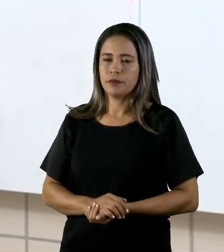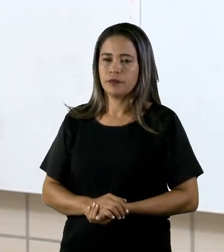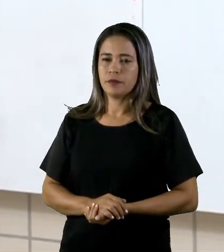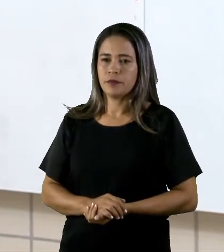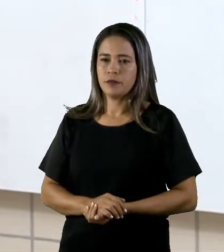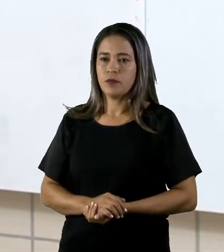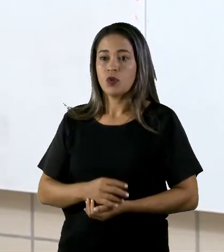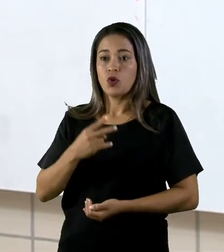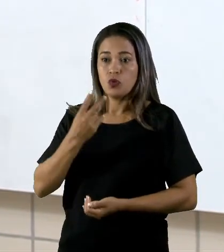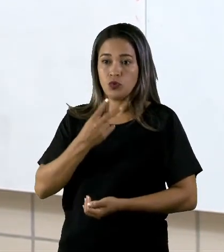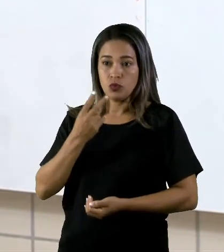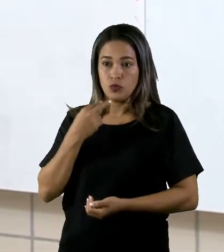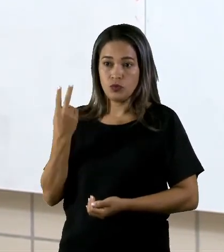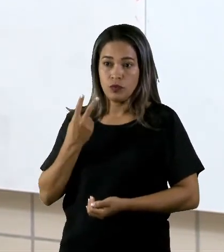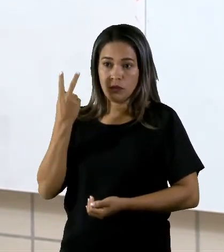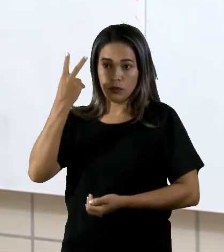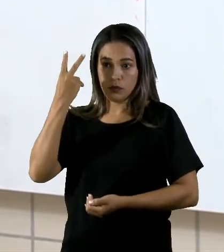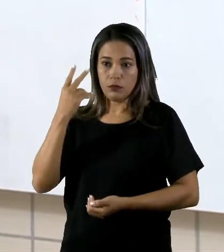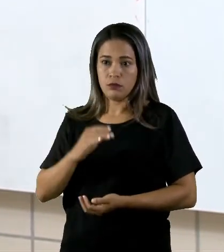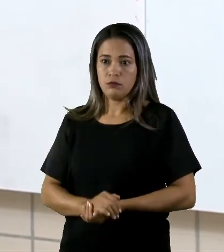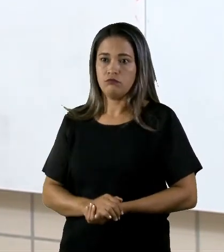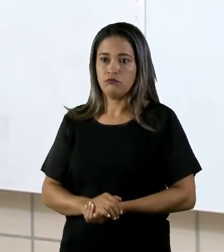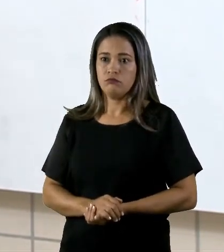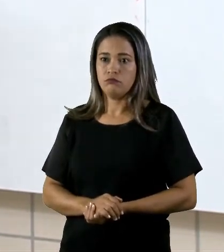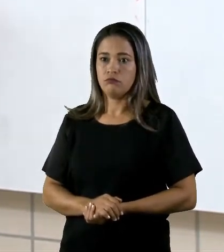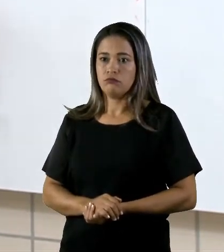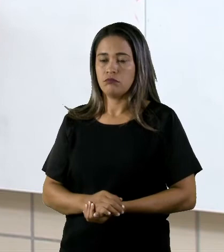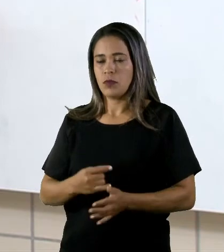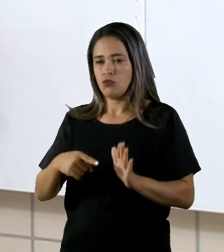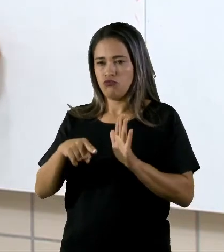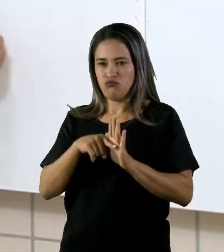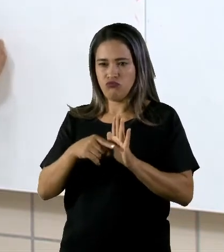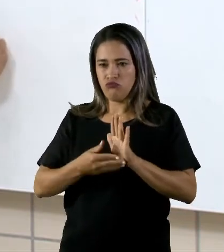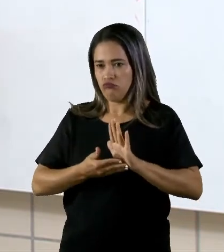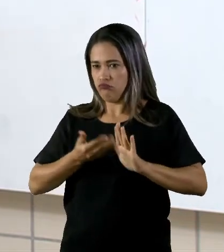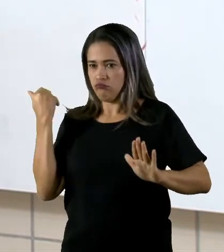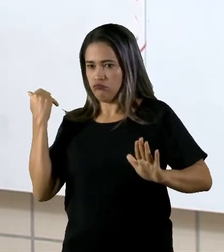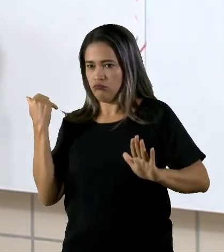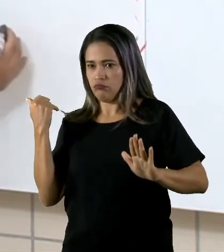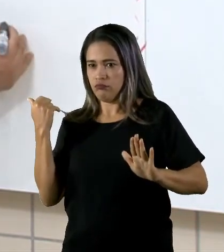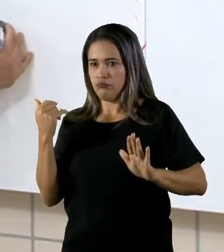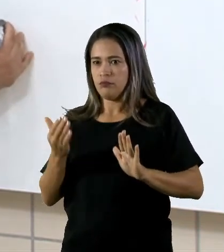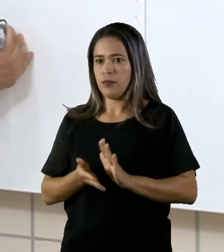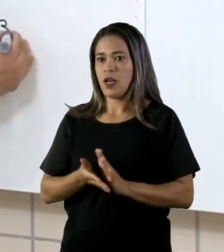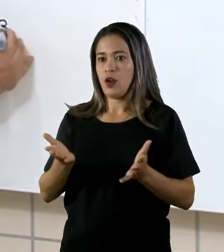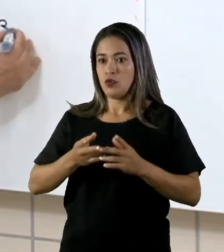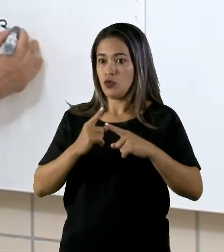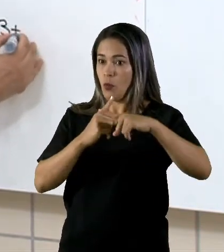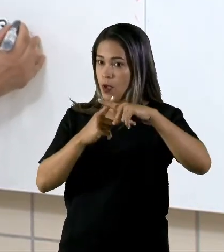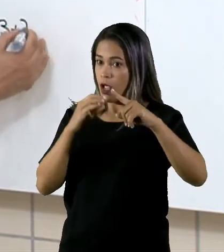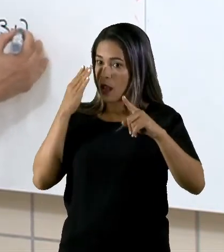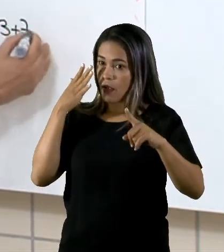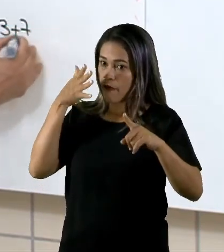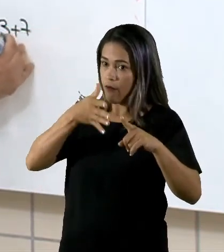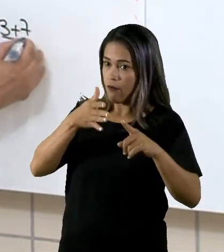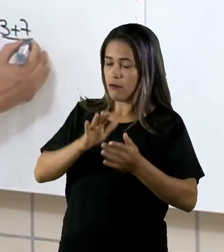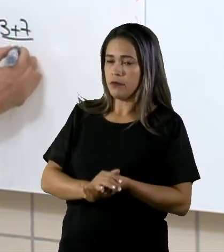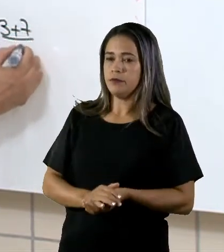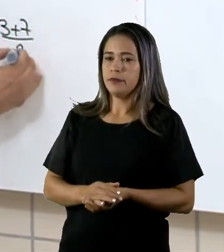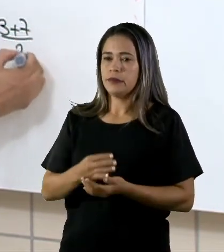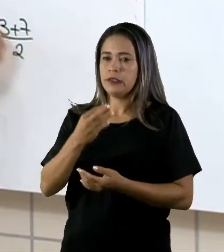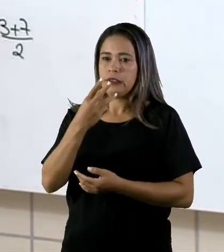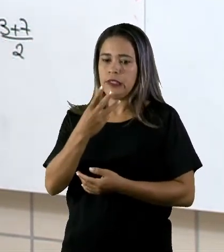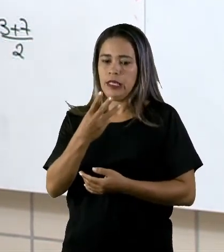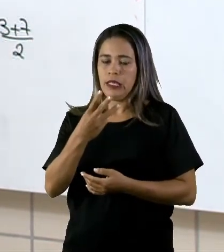Para descobrir o segundo valor, eu vou desprezar o sinal de menos. É como se tivesse escrito dessa forma. 3 mais 7